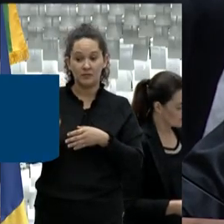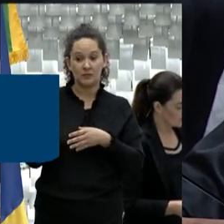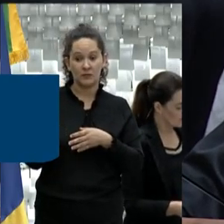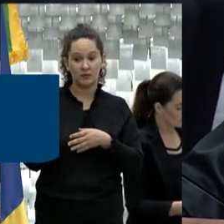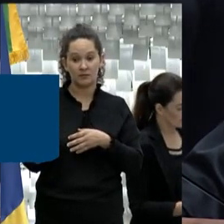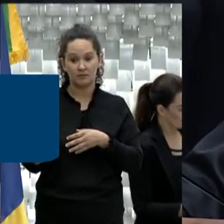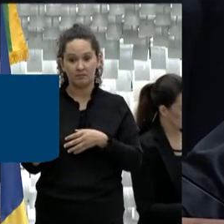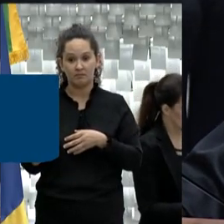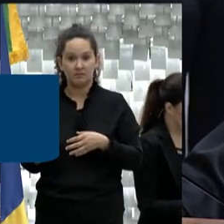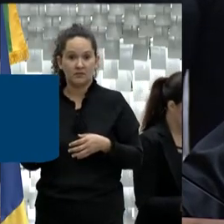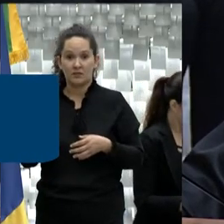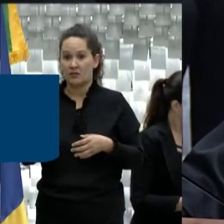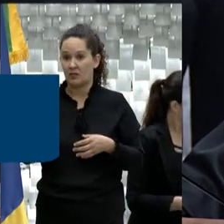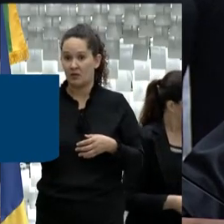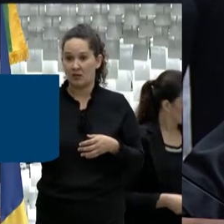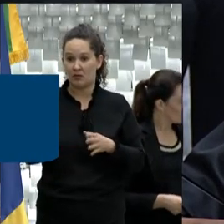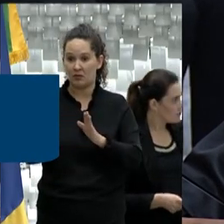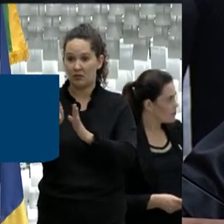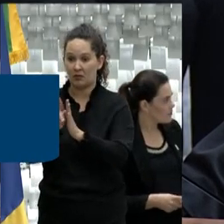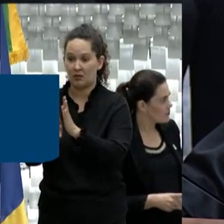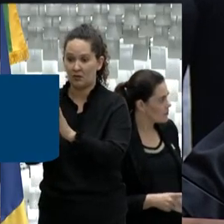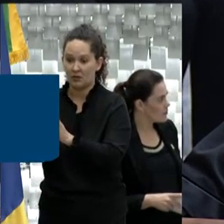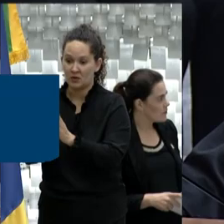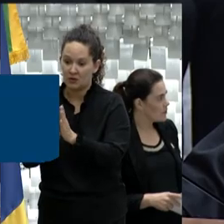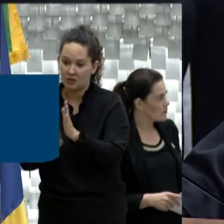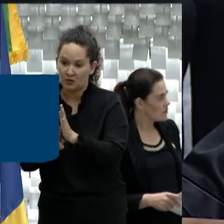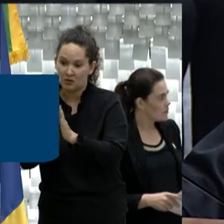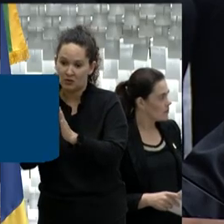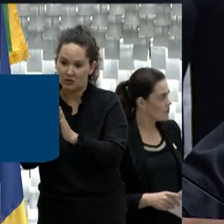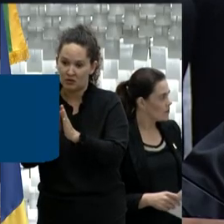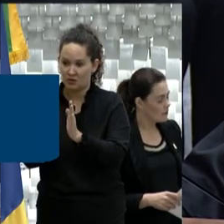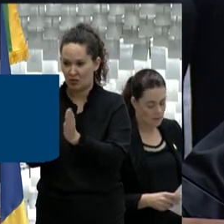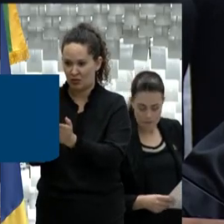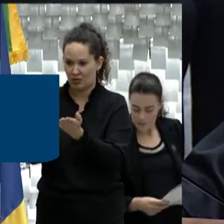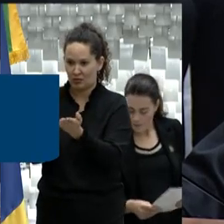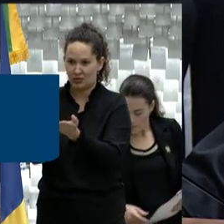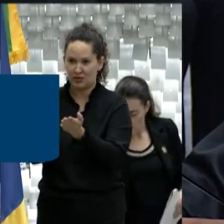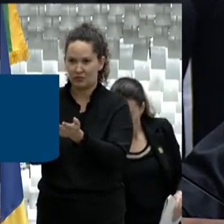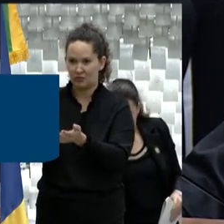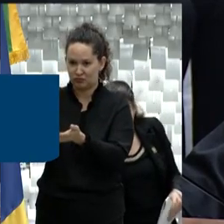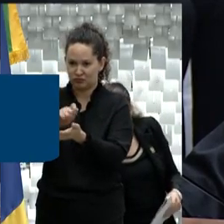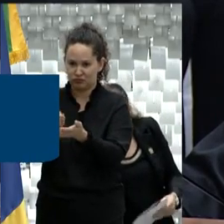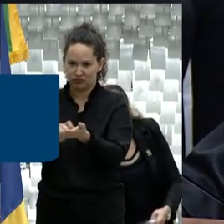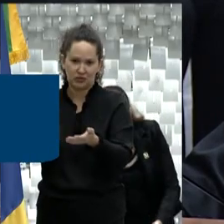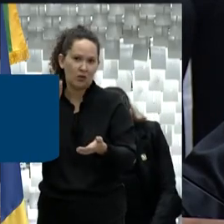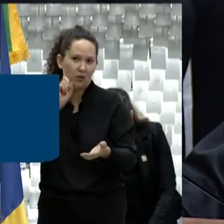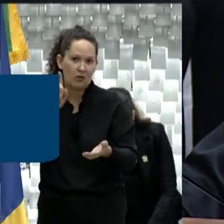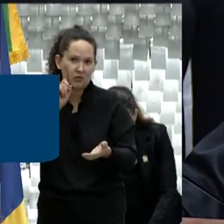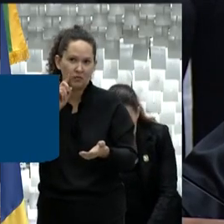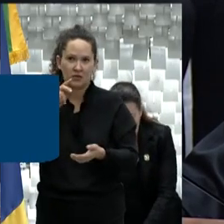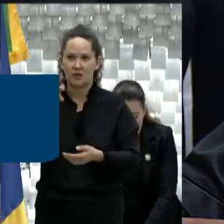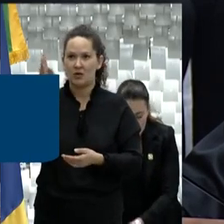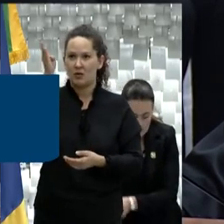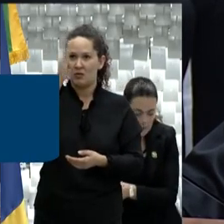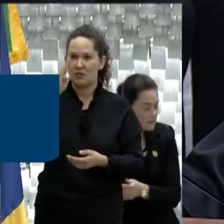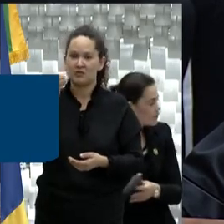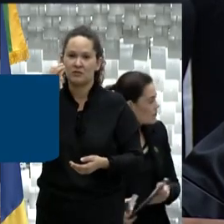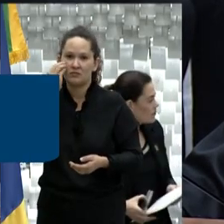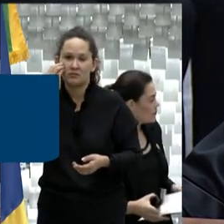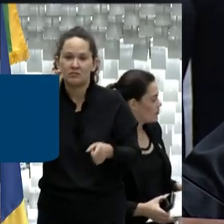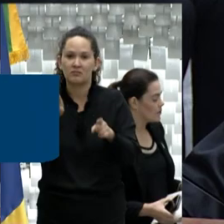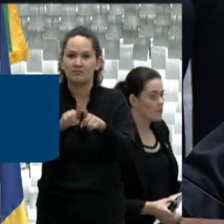despeito da inexistência de registro na obra do escritor norte-americano, o Brasil experimentava